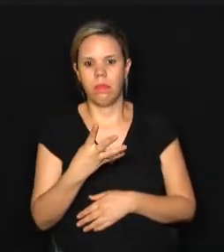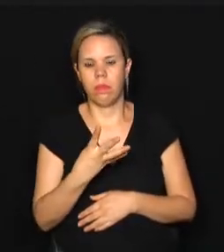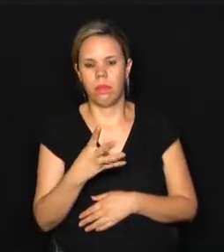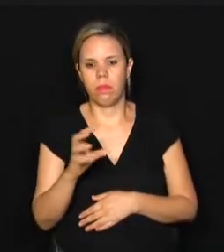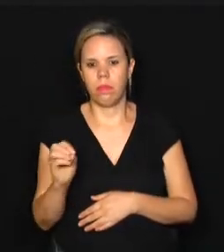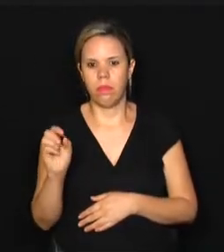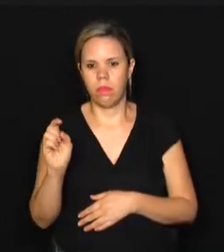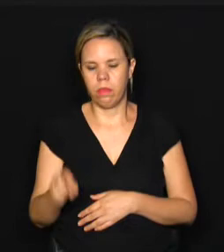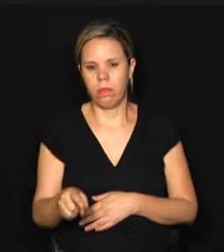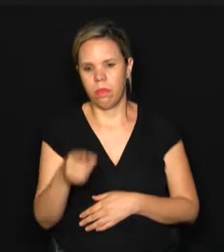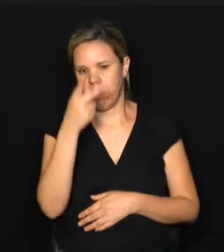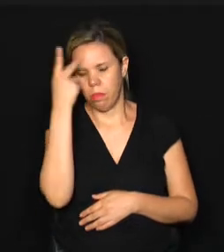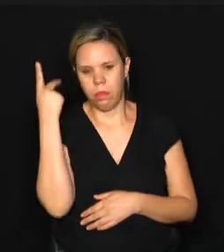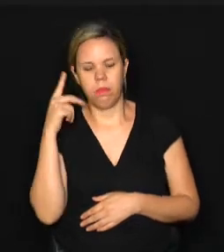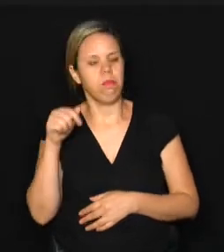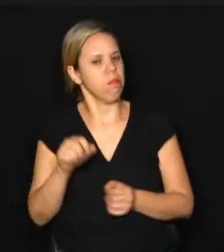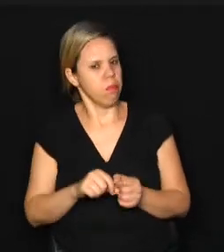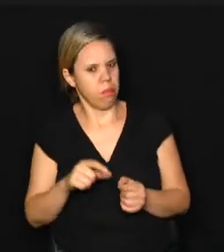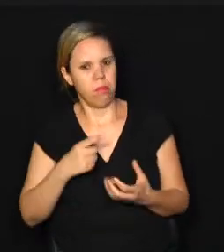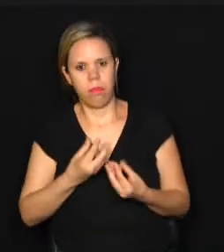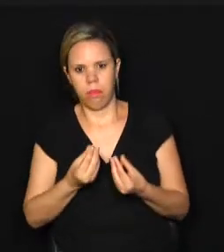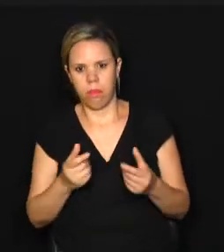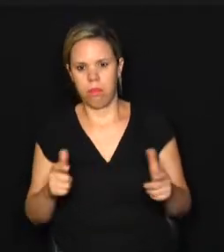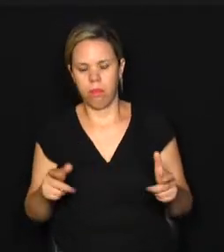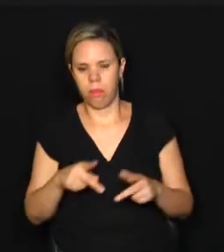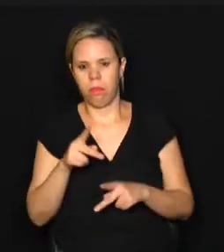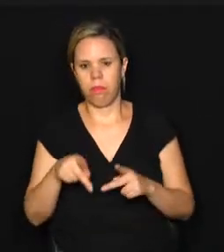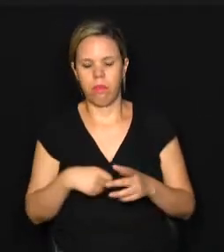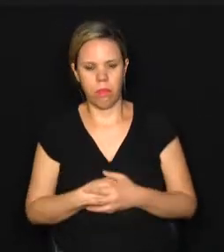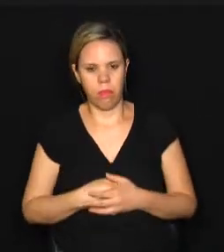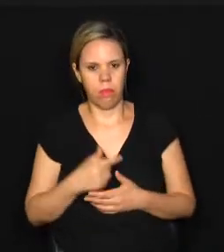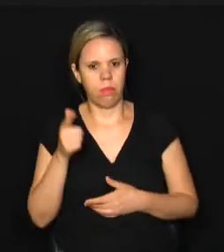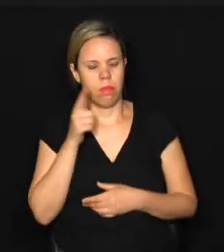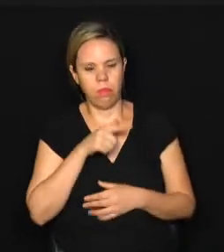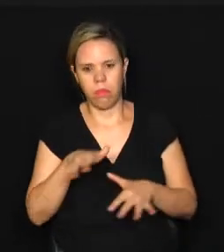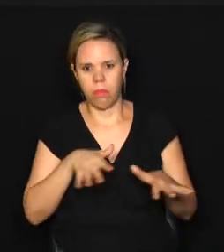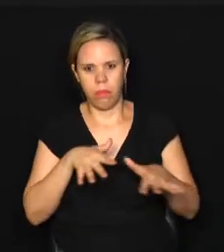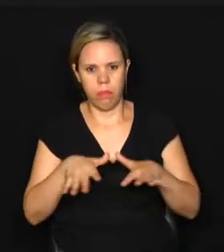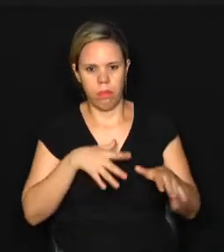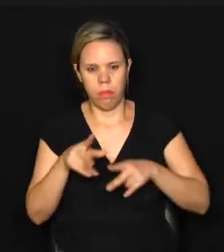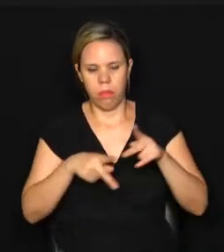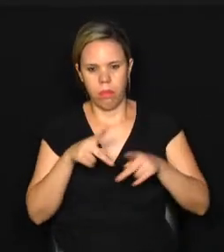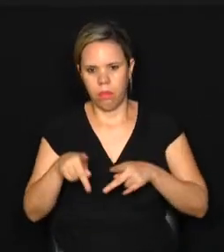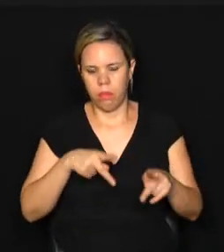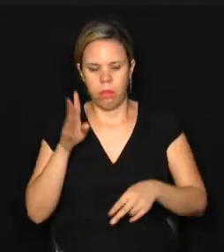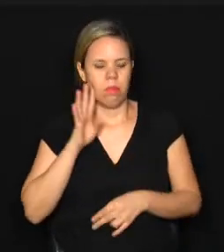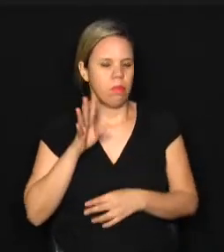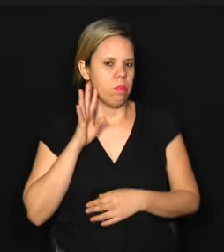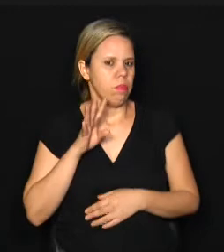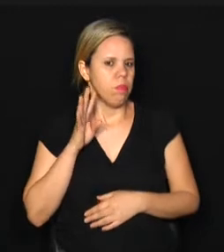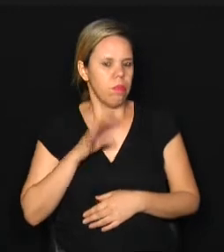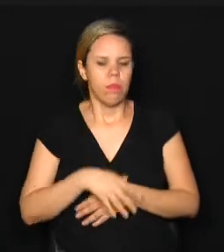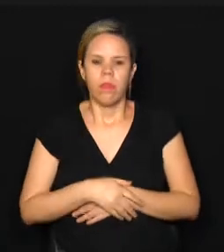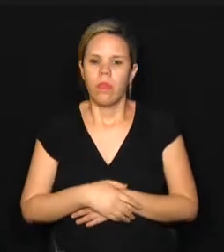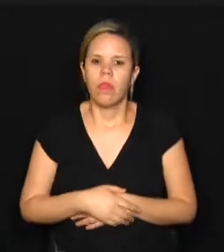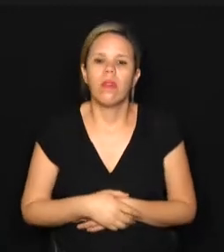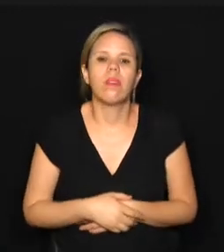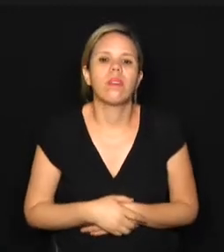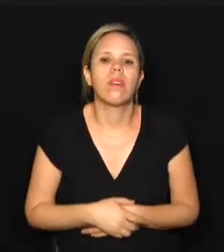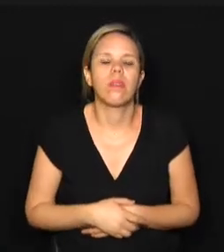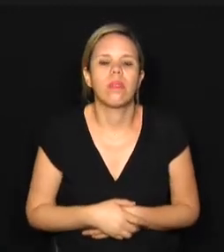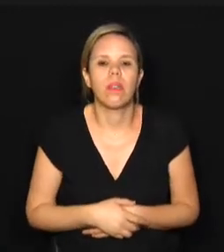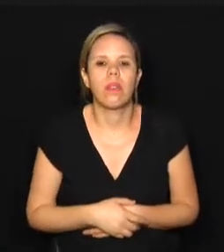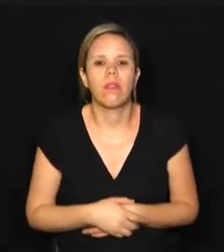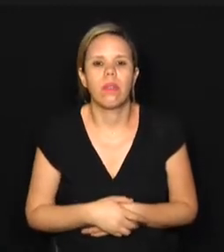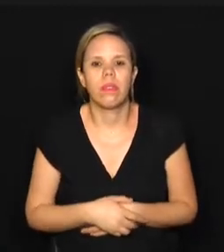habitantes, então foi um número bastante expressivo. A gente conseguiu mobilizar bastante gente, foi bem legal. E